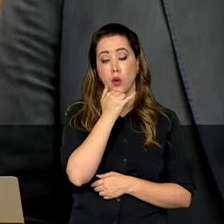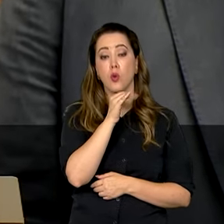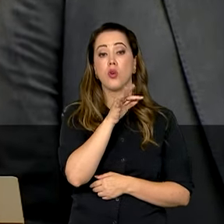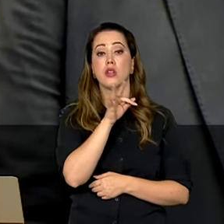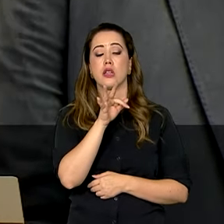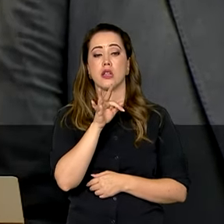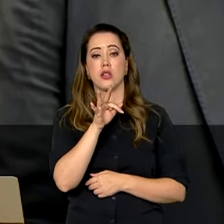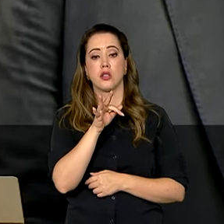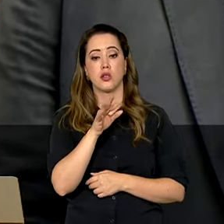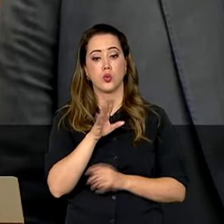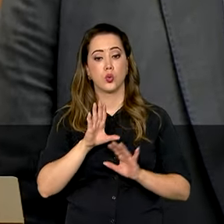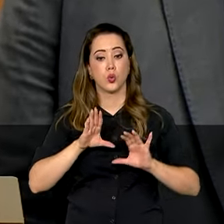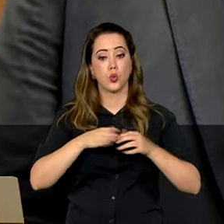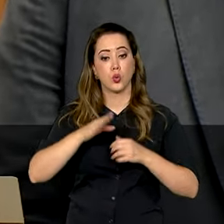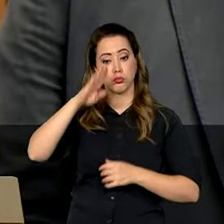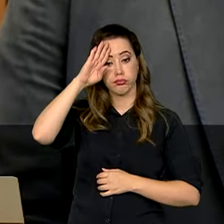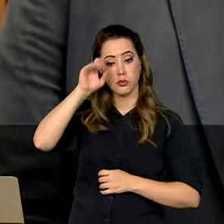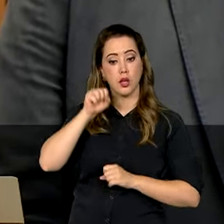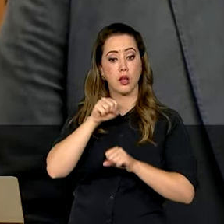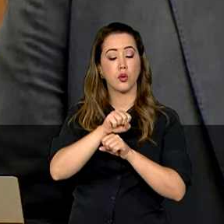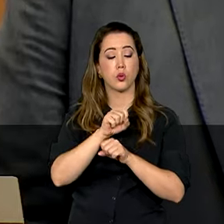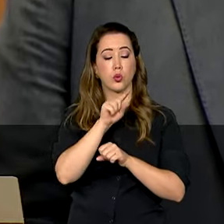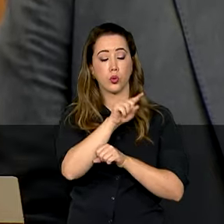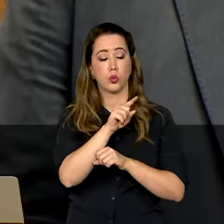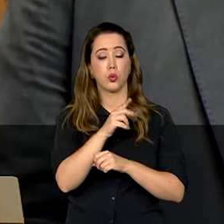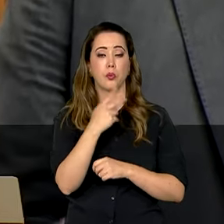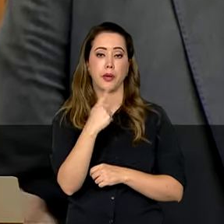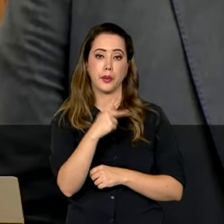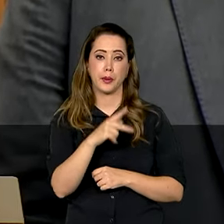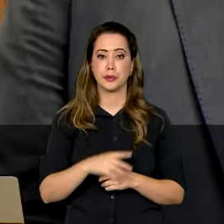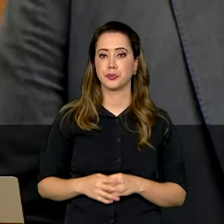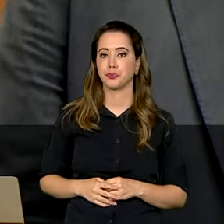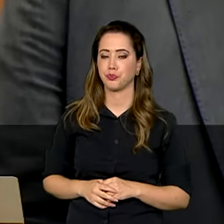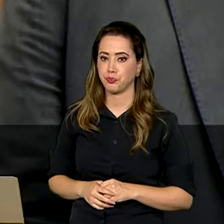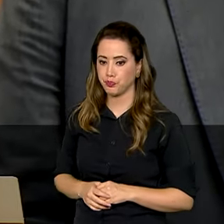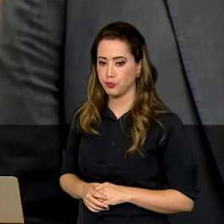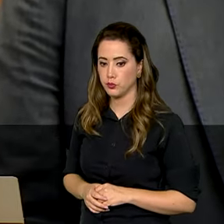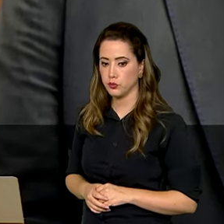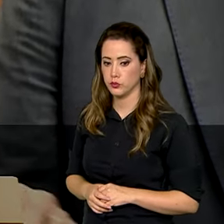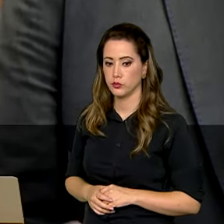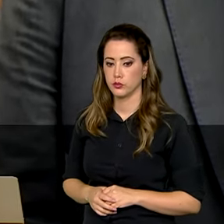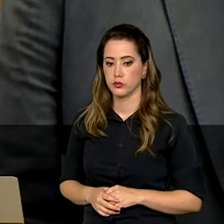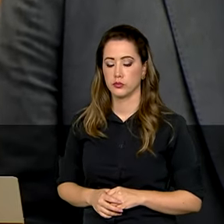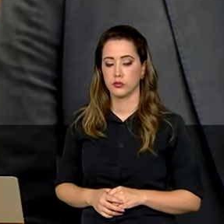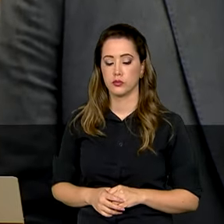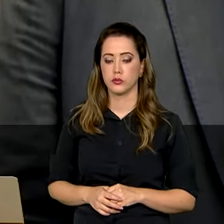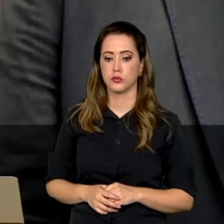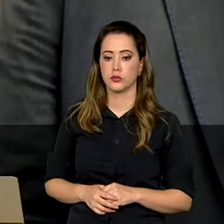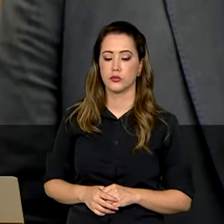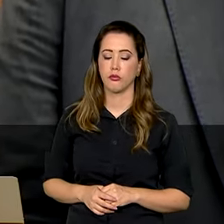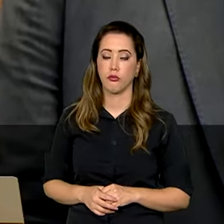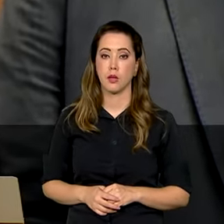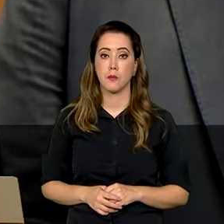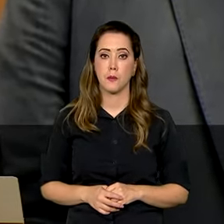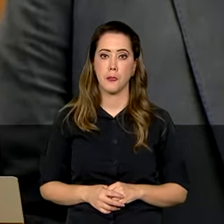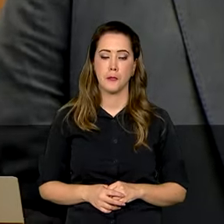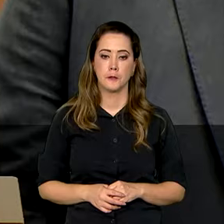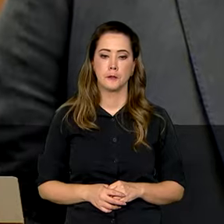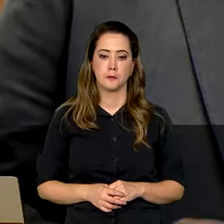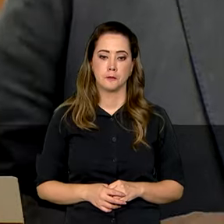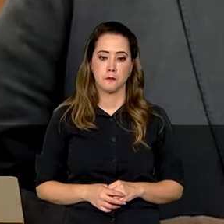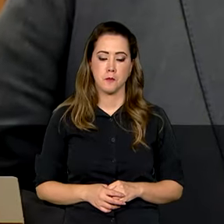sepr de militares servo activo del paragu tambén